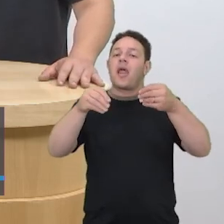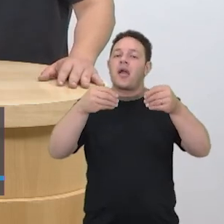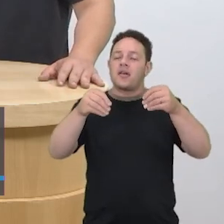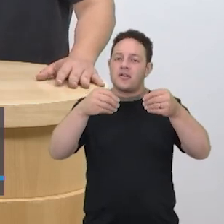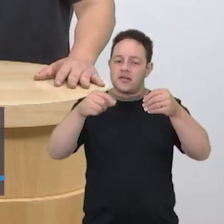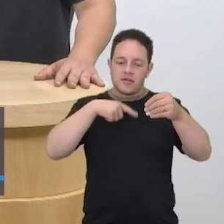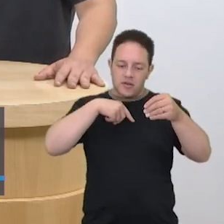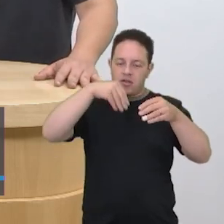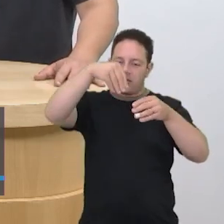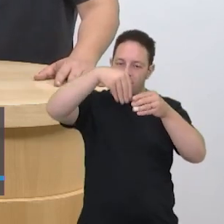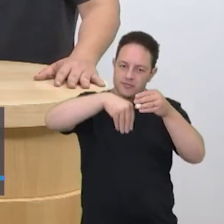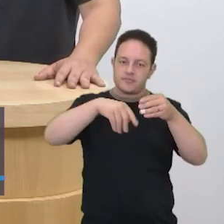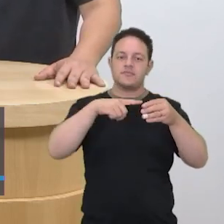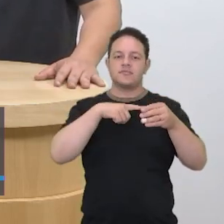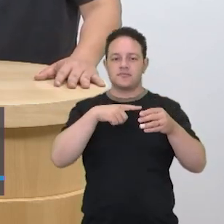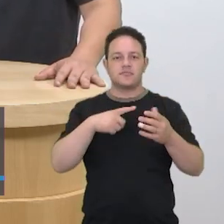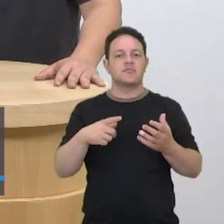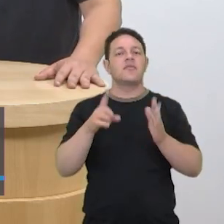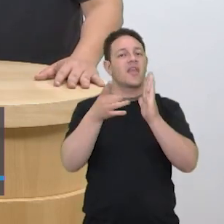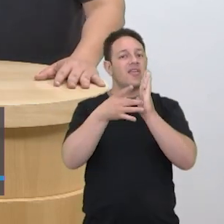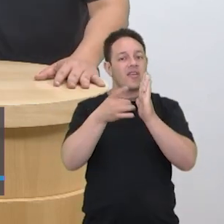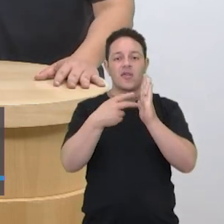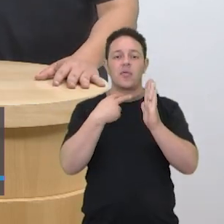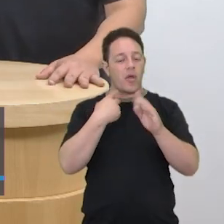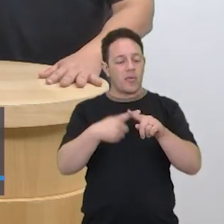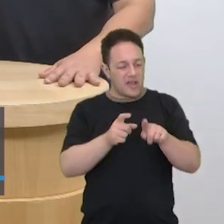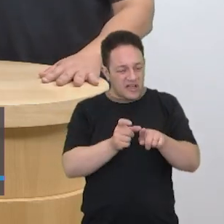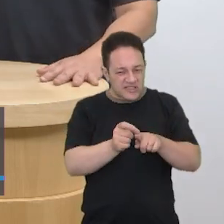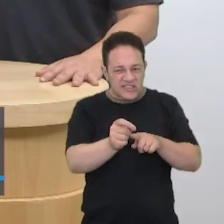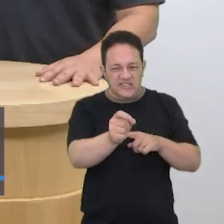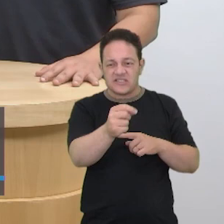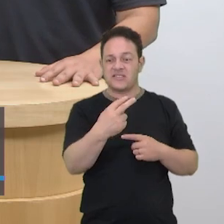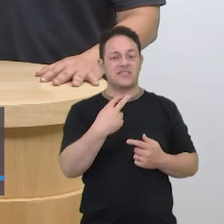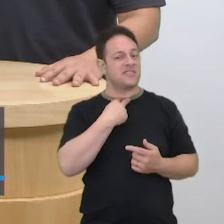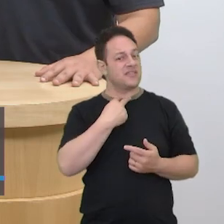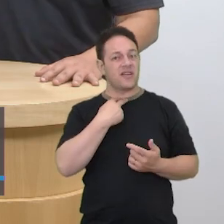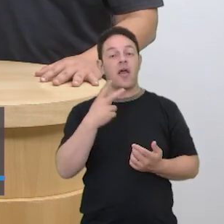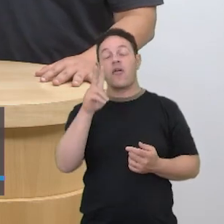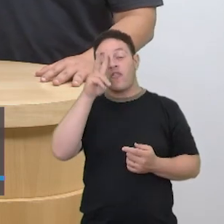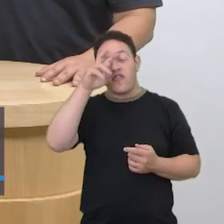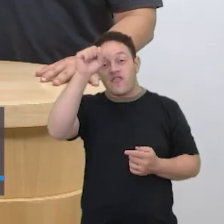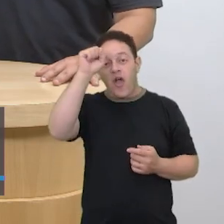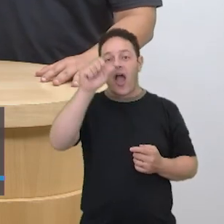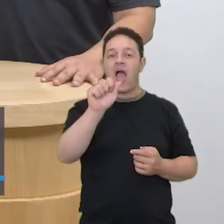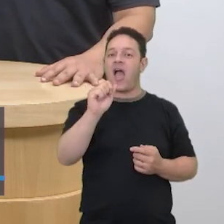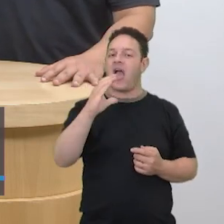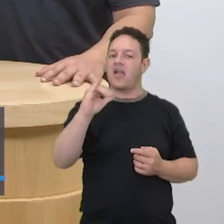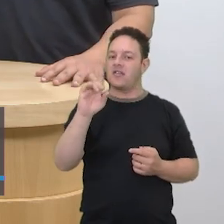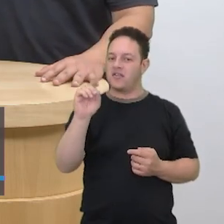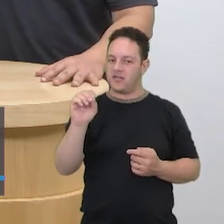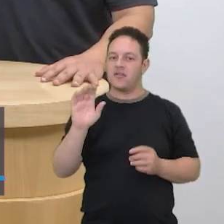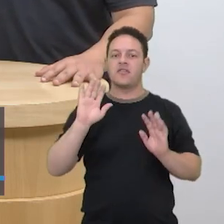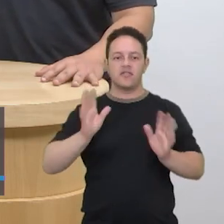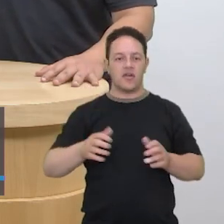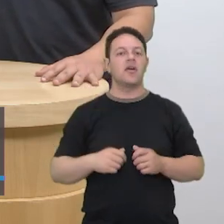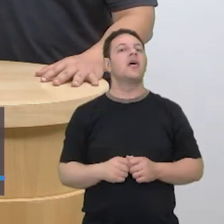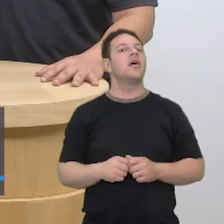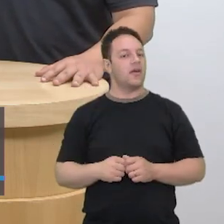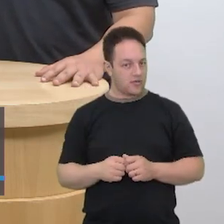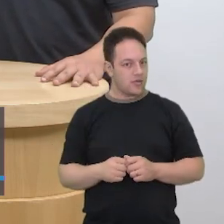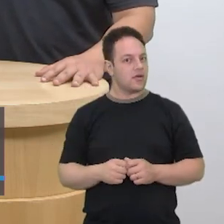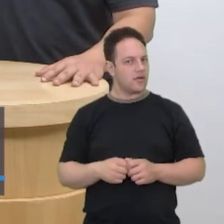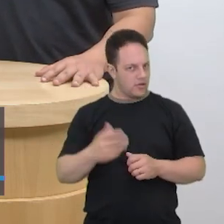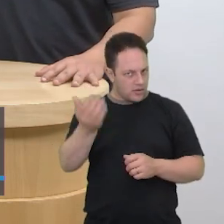em refratário de vidro, porque corrói. Nossa! É verdade. Olha, recebeu uma bronca que nunca mais esqueci. Mas